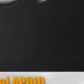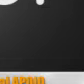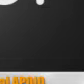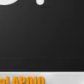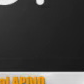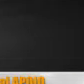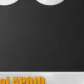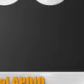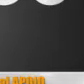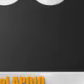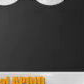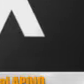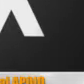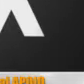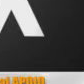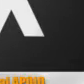o